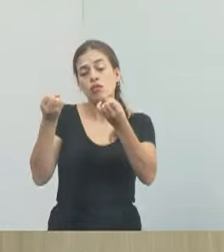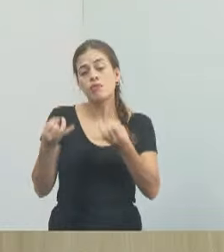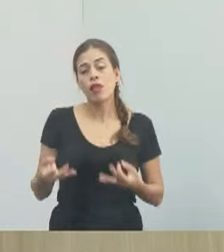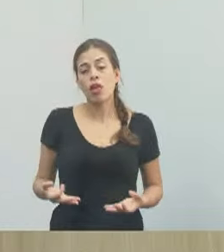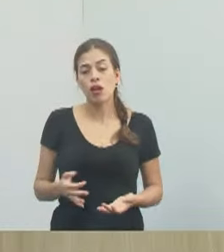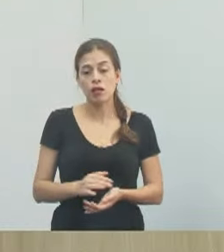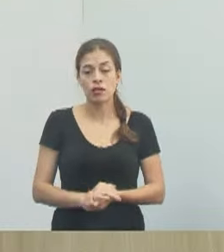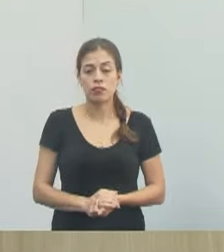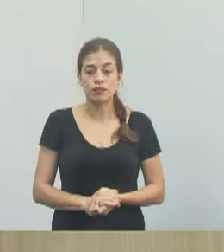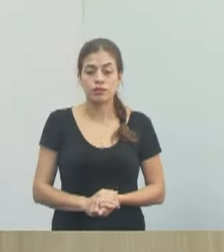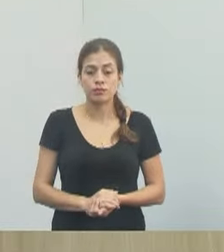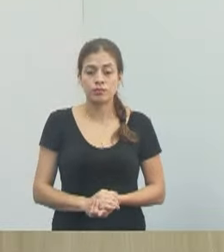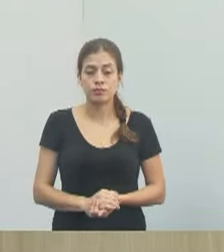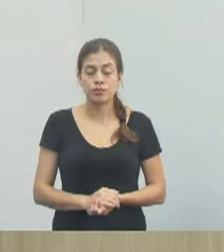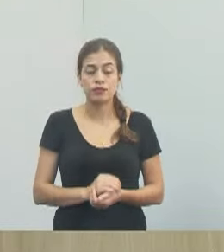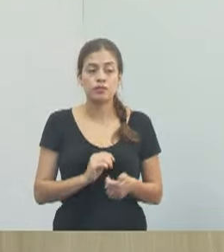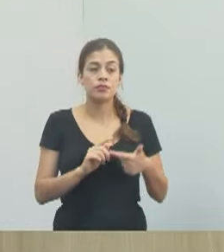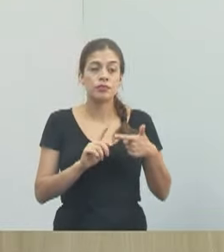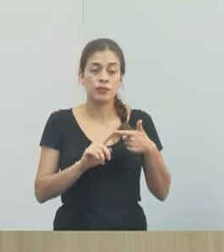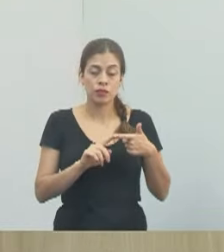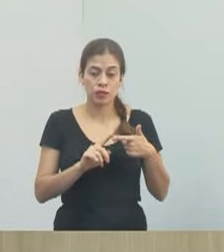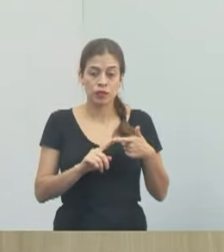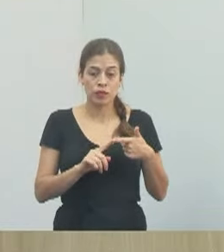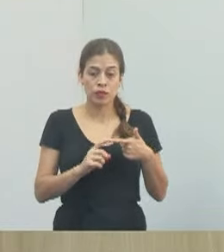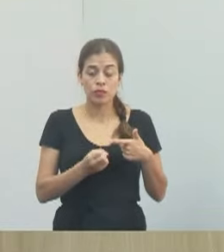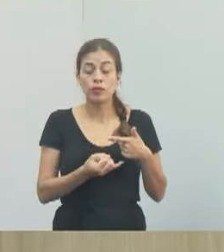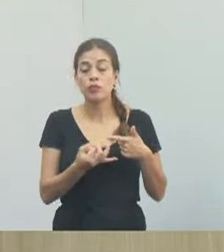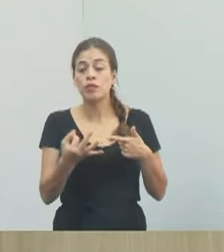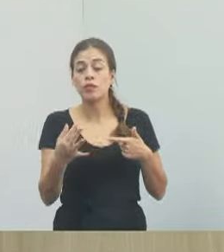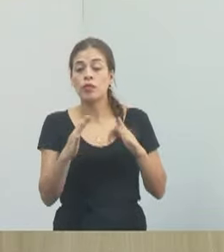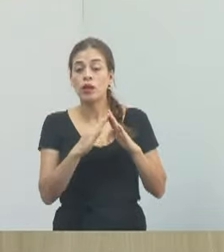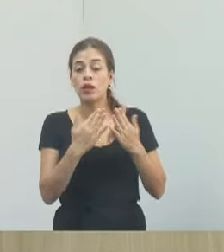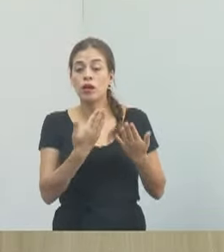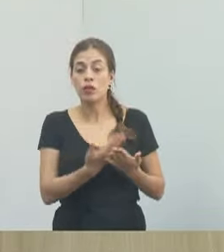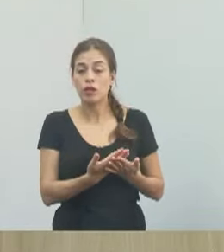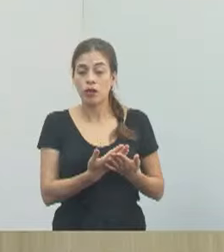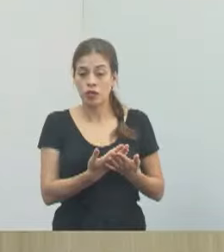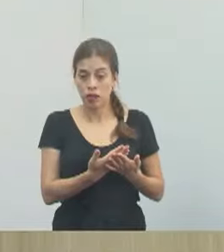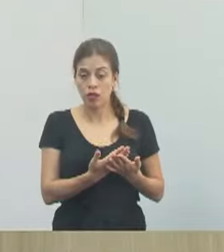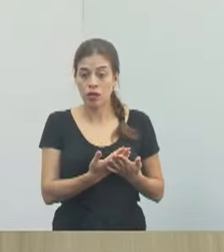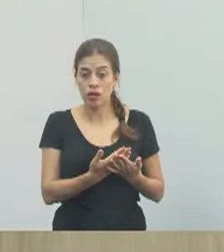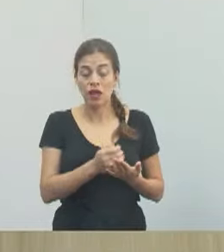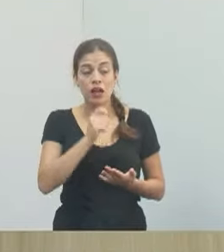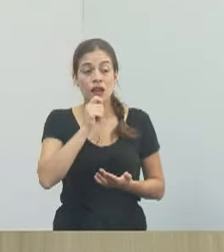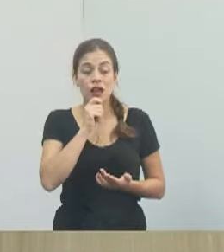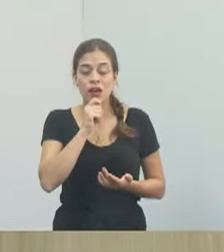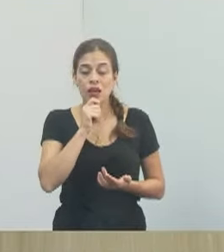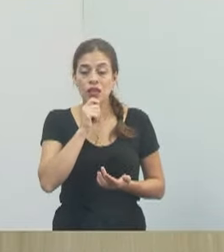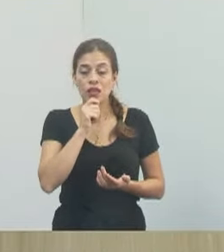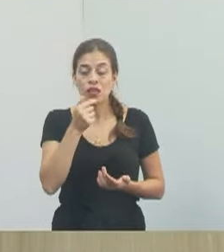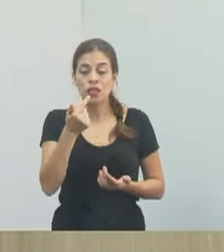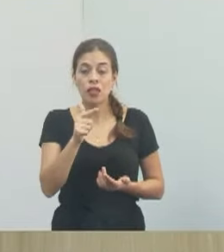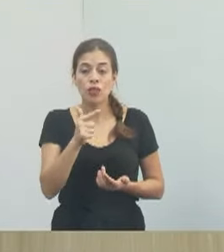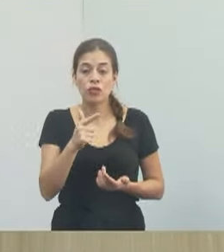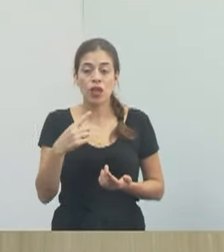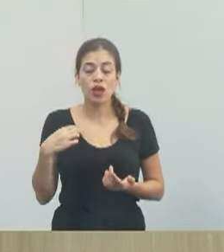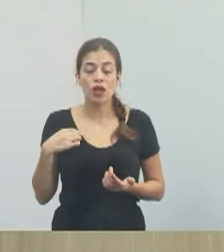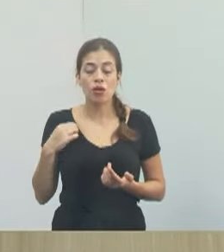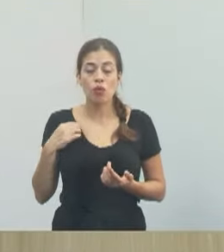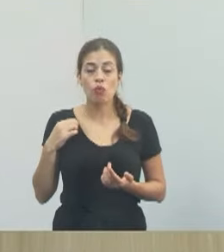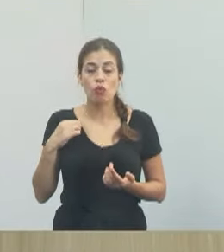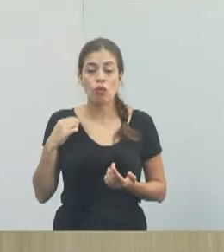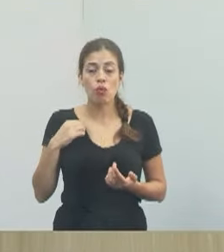justificar dois Quantas escolas da rede Municipal ainda não foram contempladas com